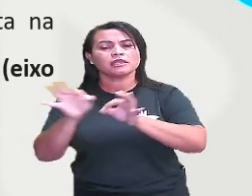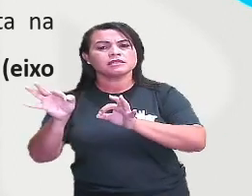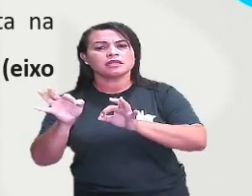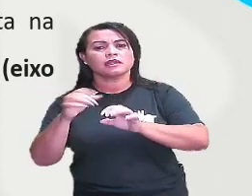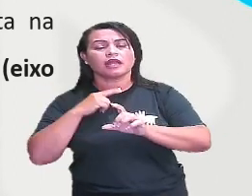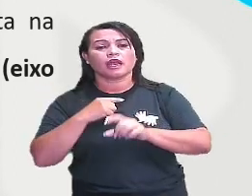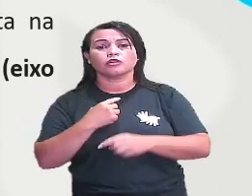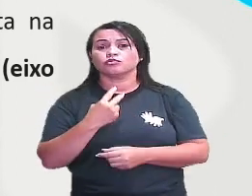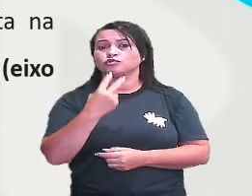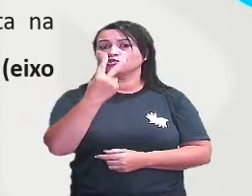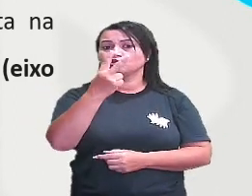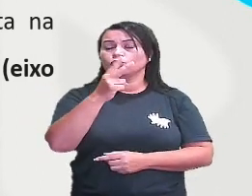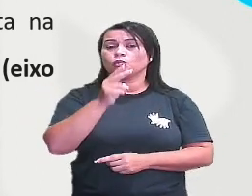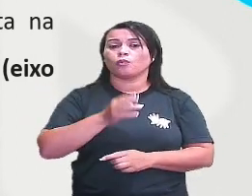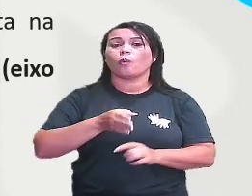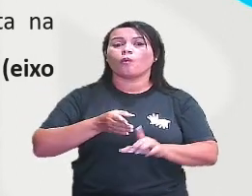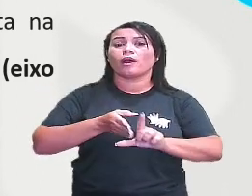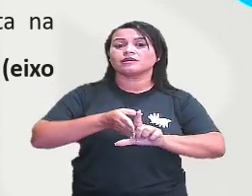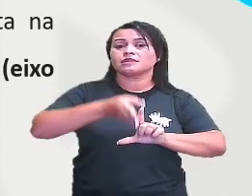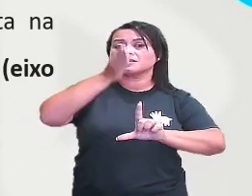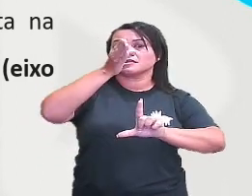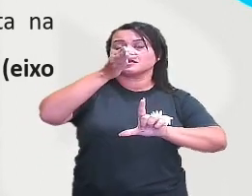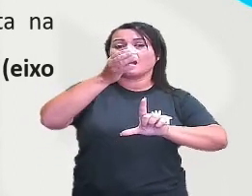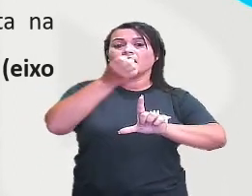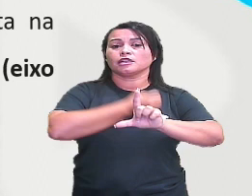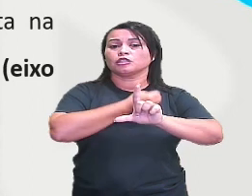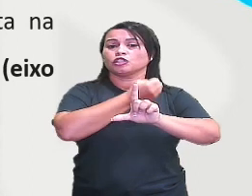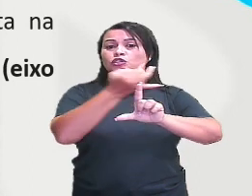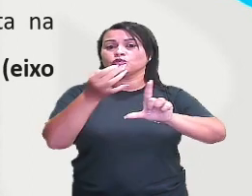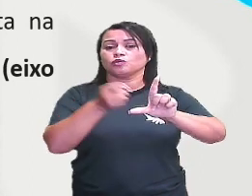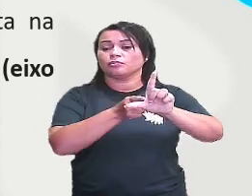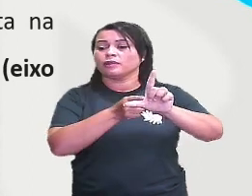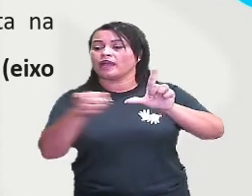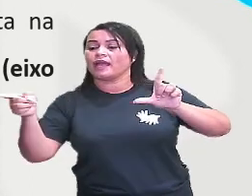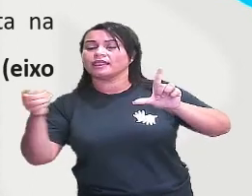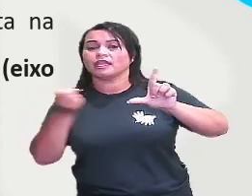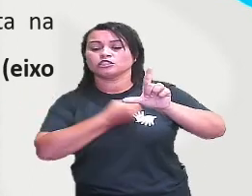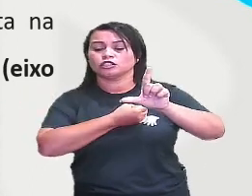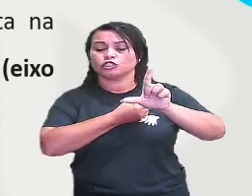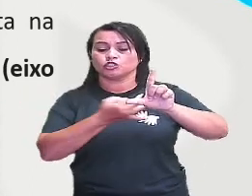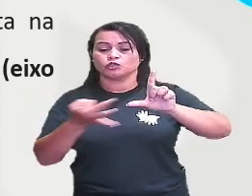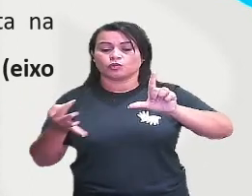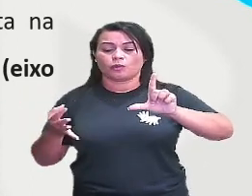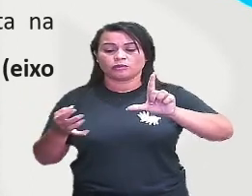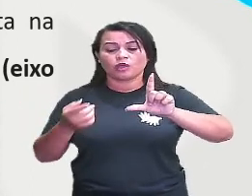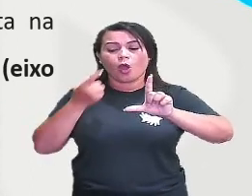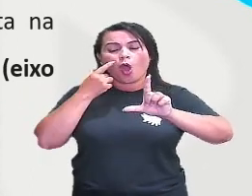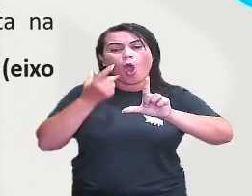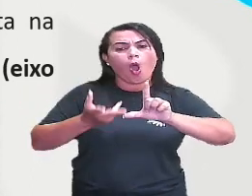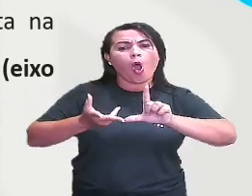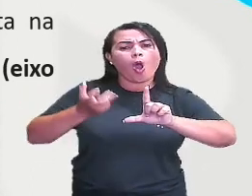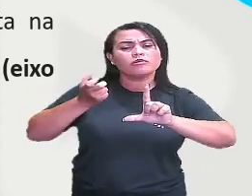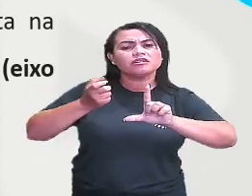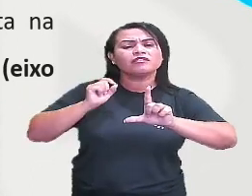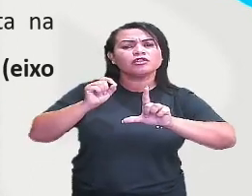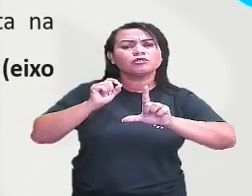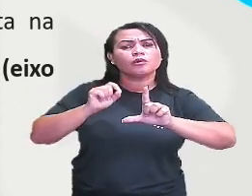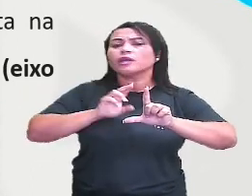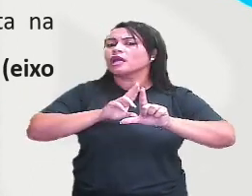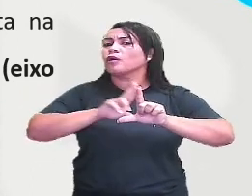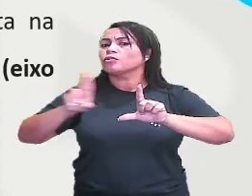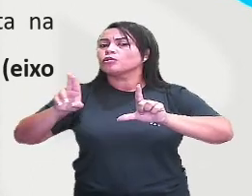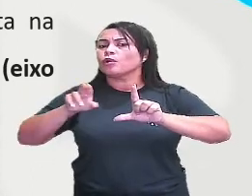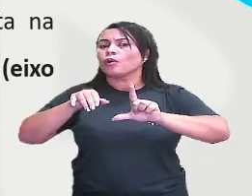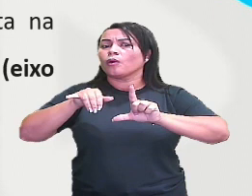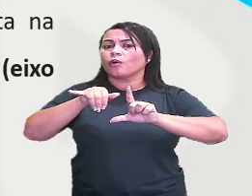por duas retas numéricas perpendiculares. A reta na horizontal é chamada